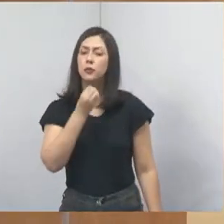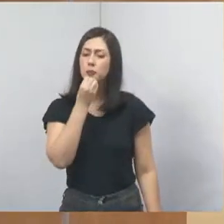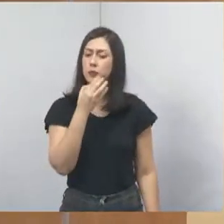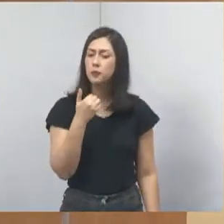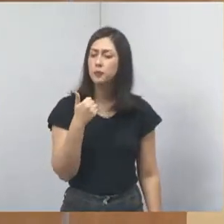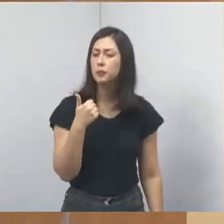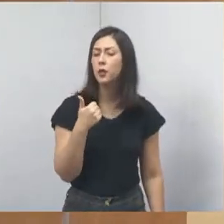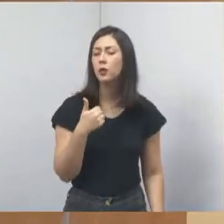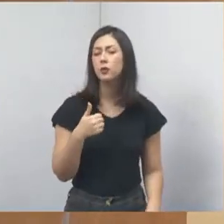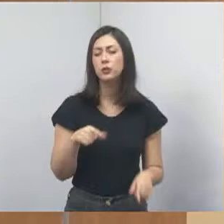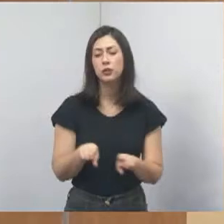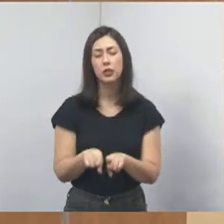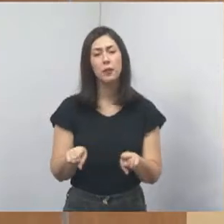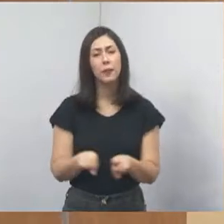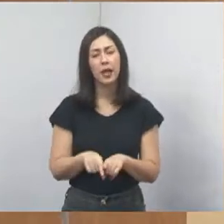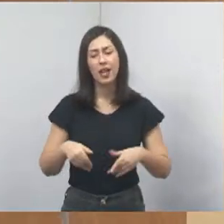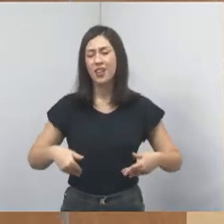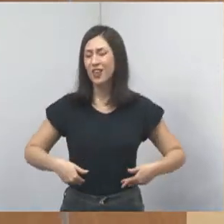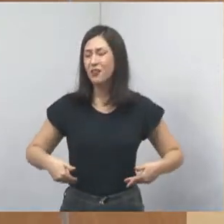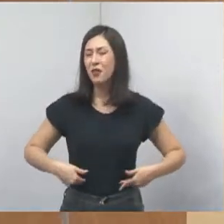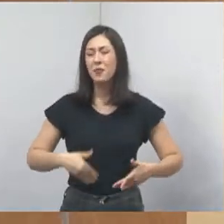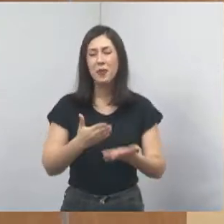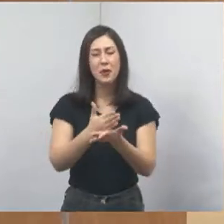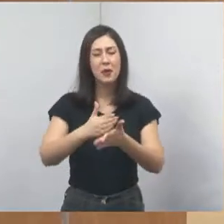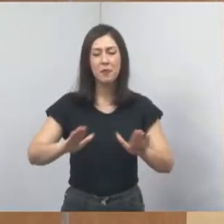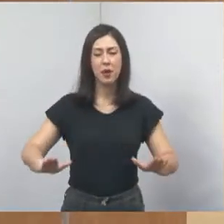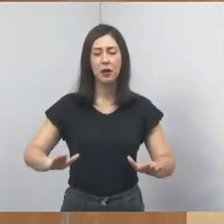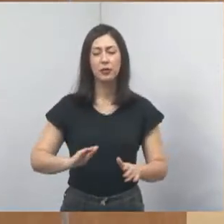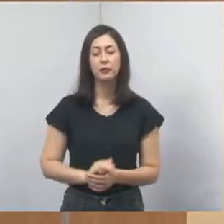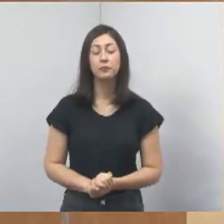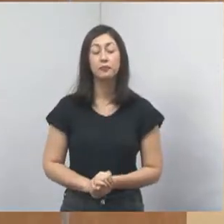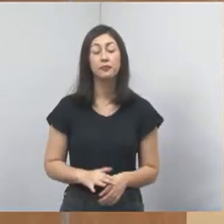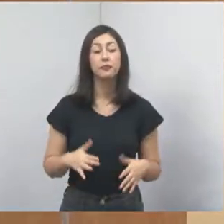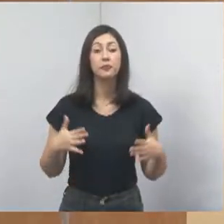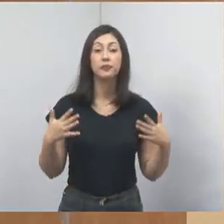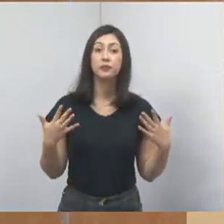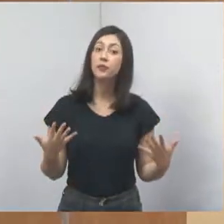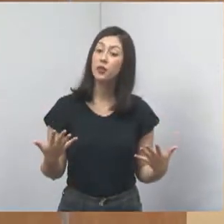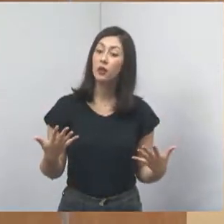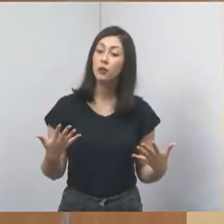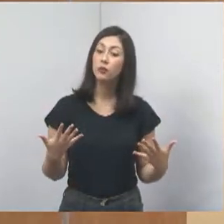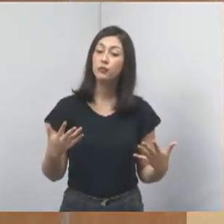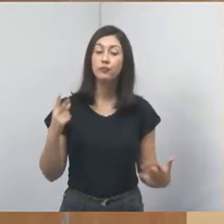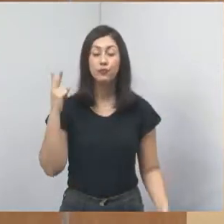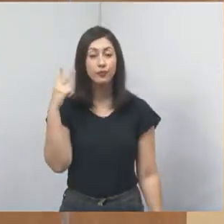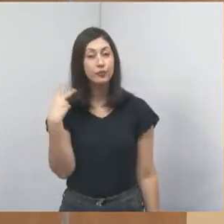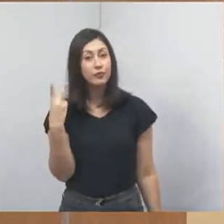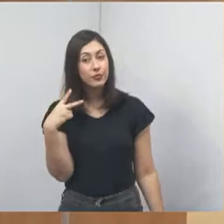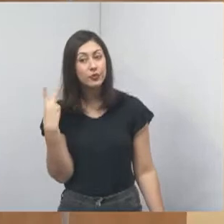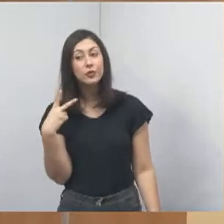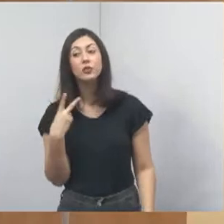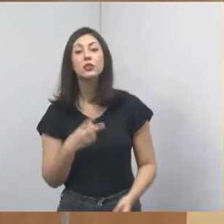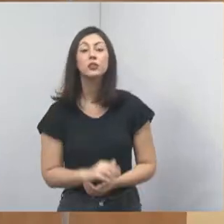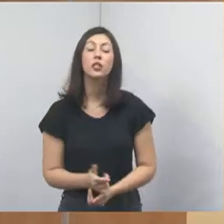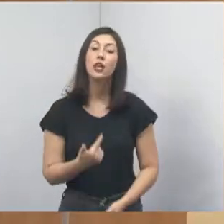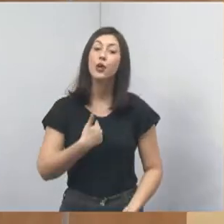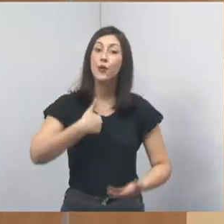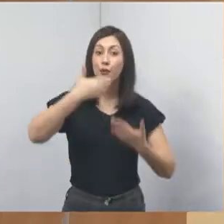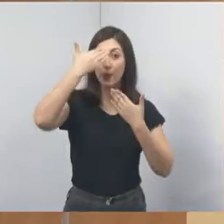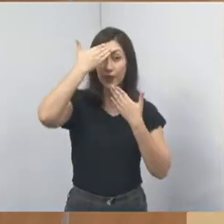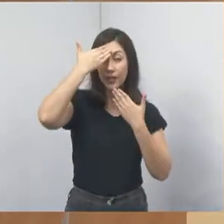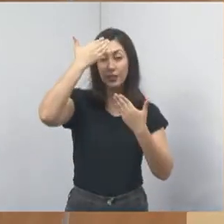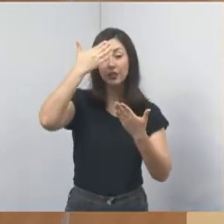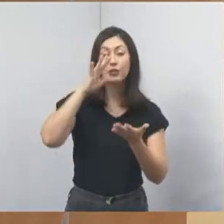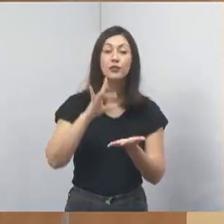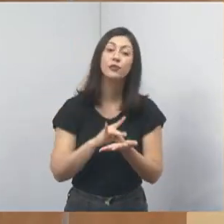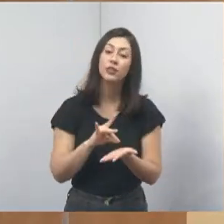para a erradicação da fome. Então, senhores e senhoras vereadores, vereadoras, eu agradeço de